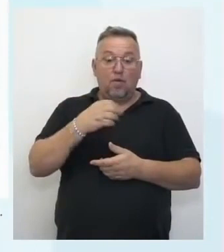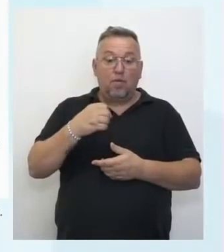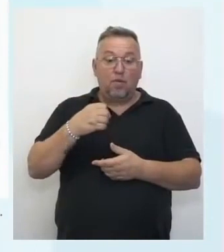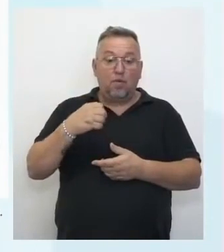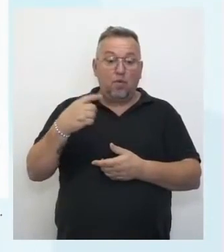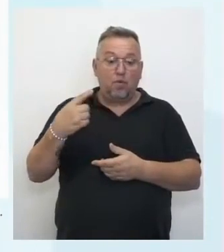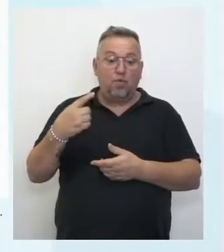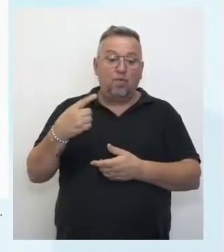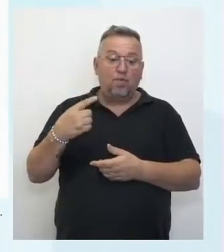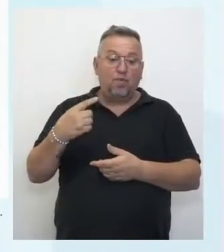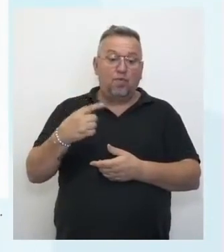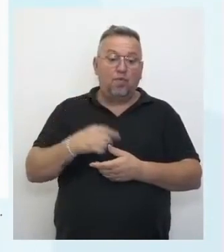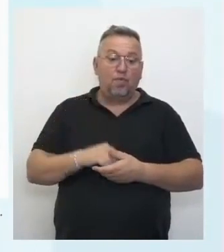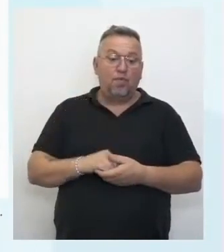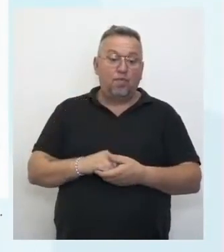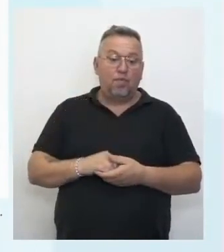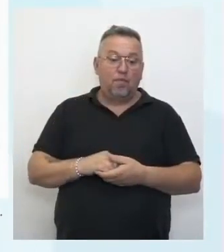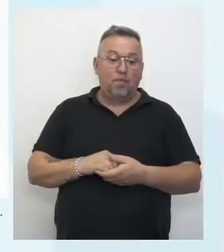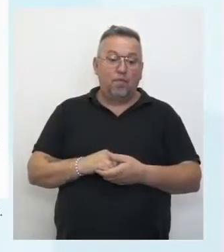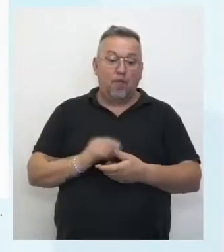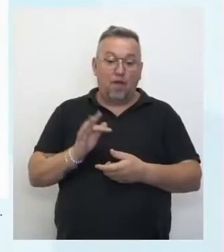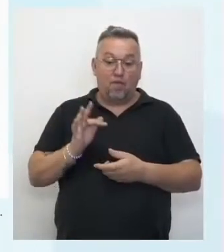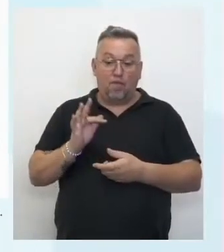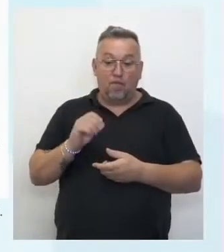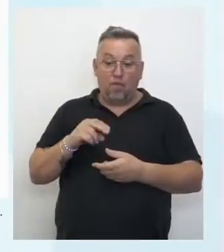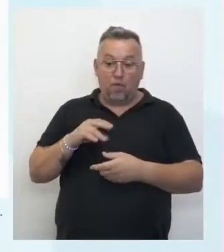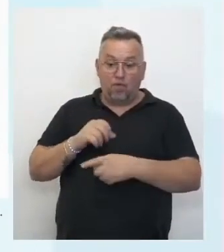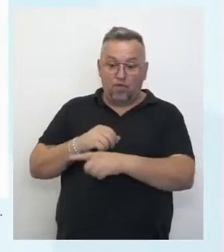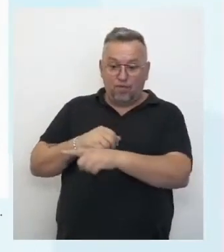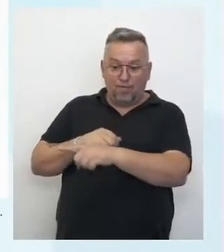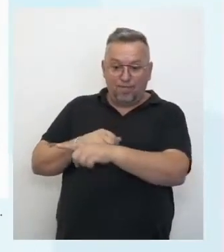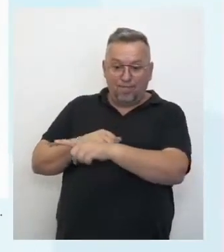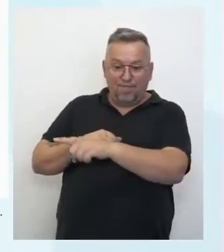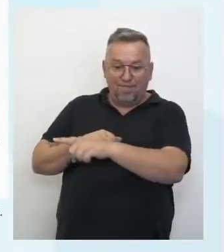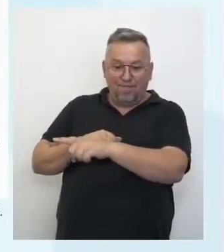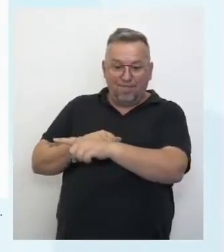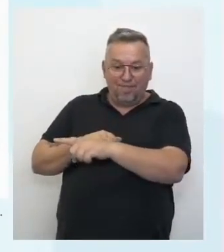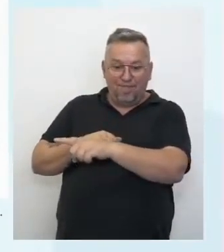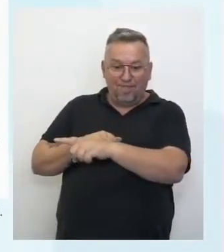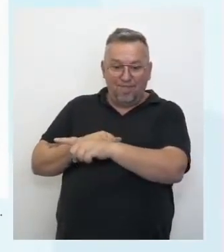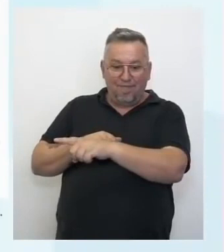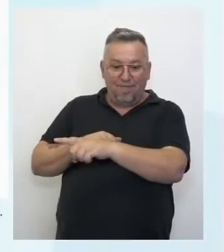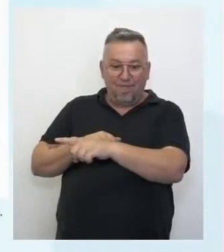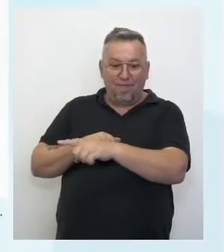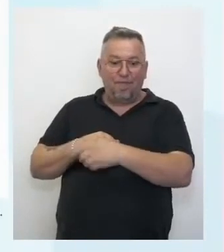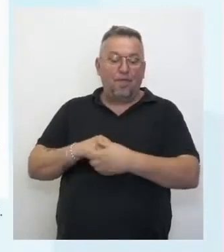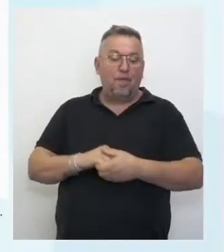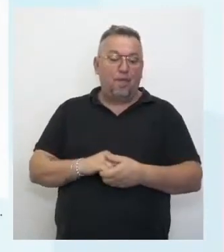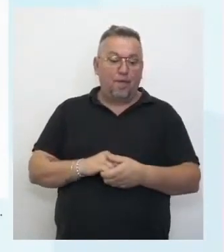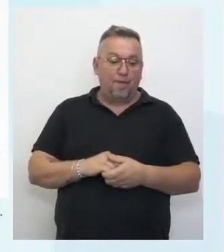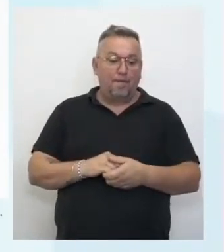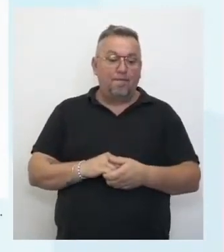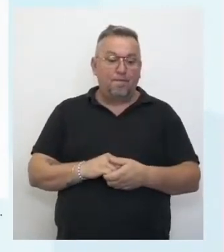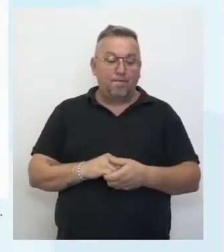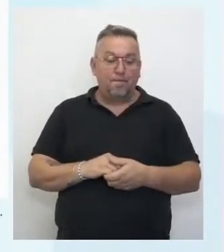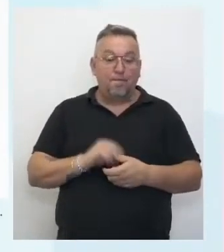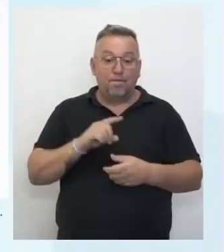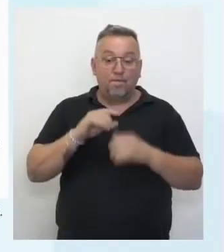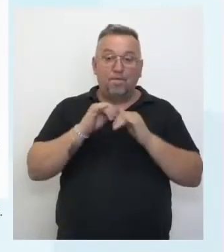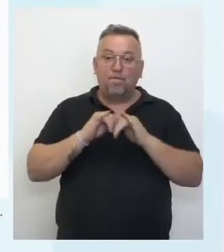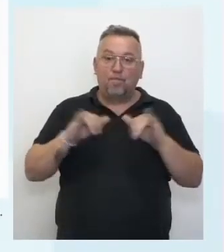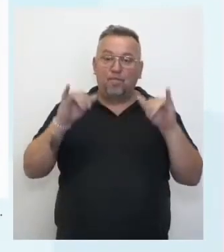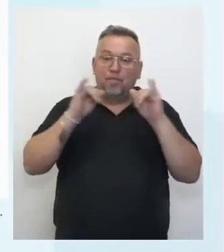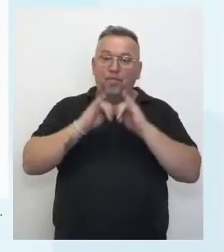em 2001. Aí temos aí a fonte, né, de onde foi retirado do jornal da USP. Essa notícia,